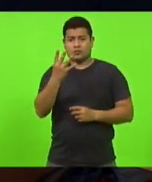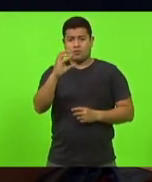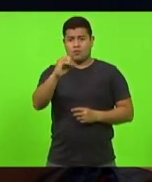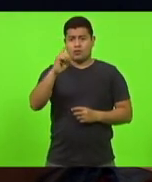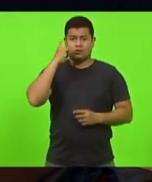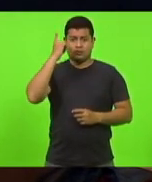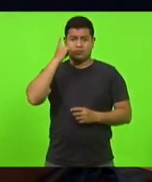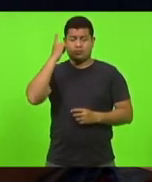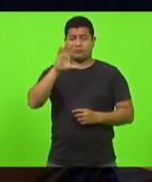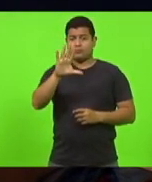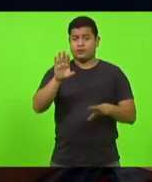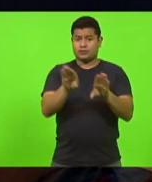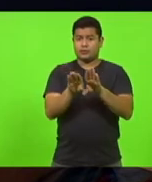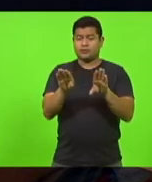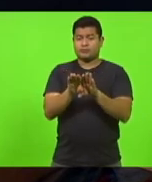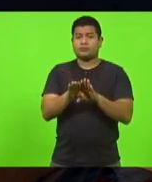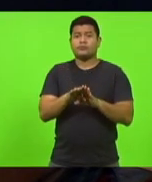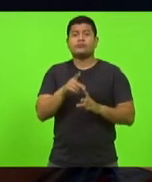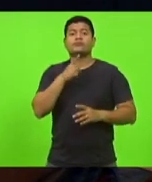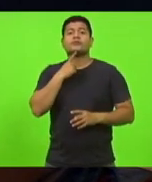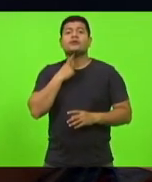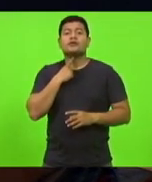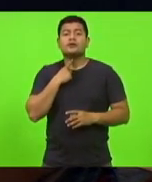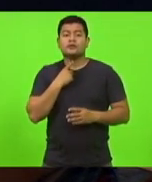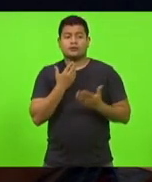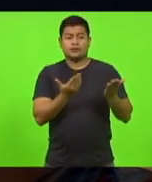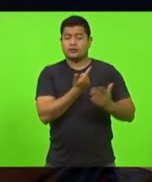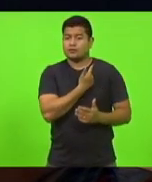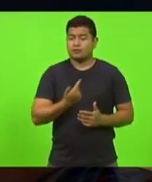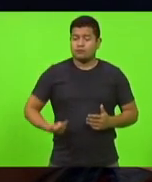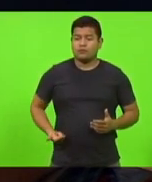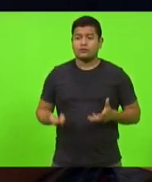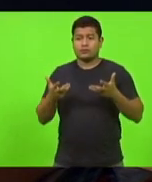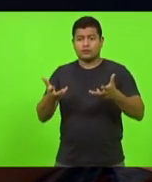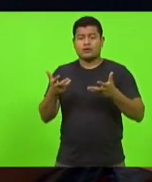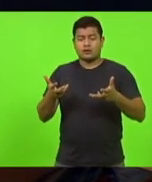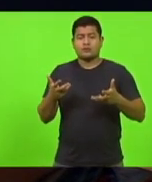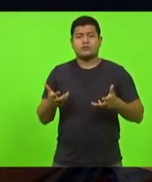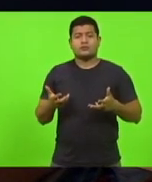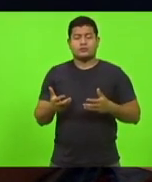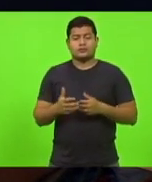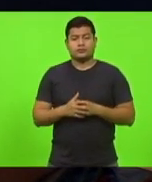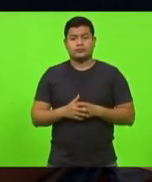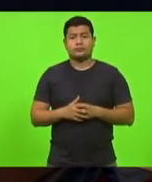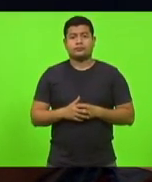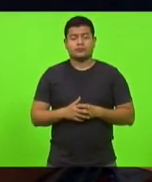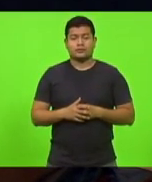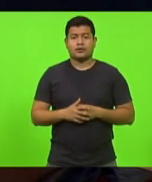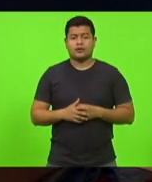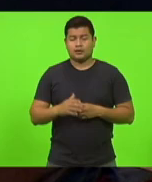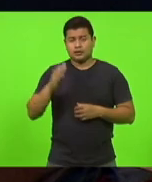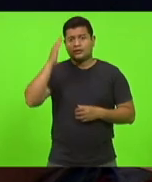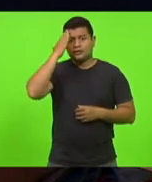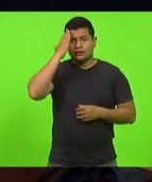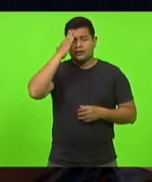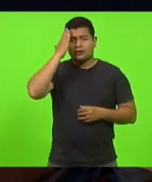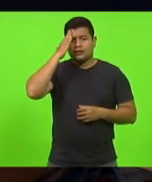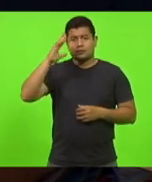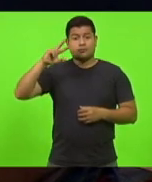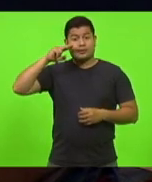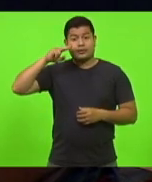também com a boa vontade do governo estadual, que reconhece a importância